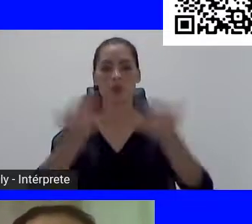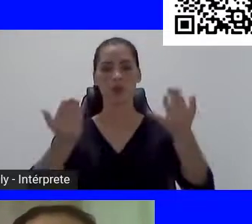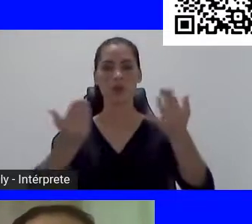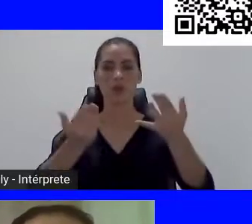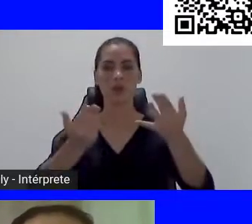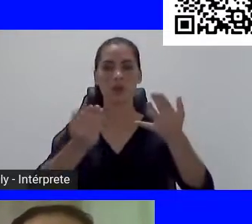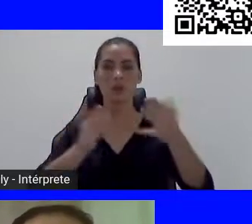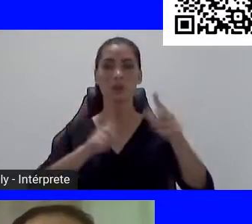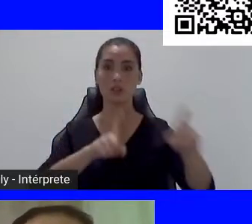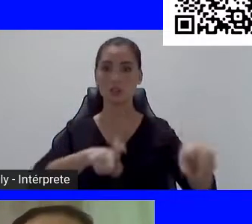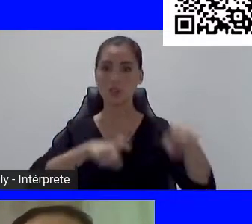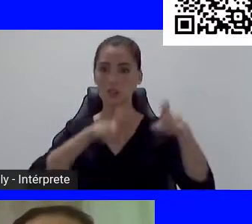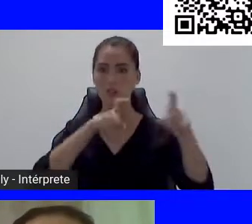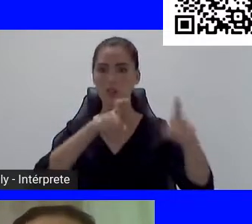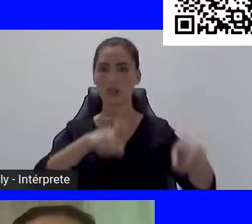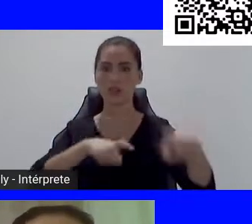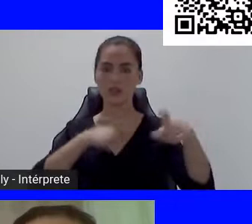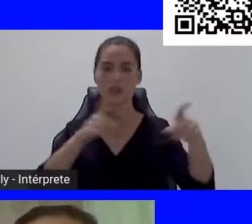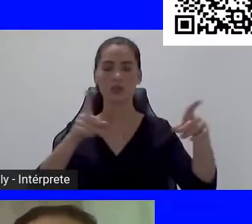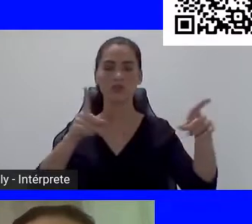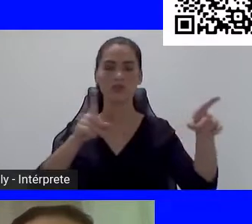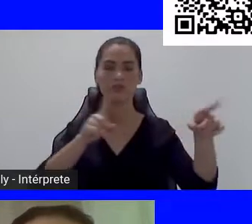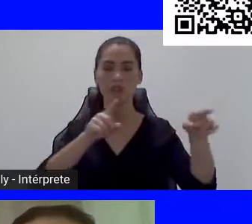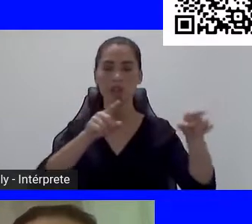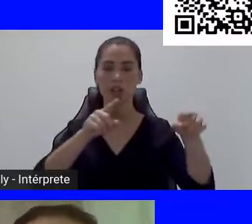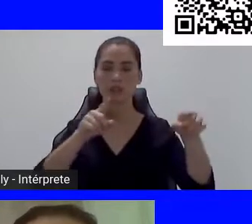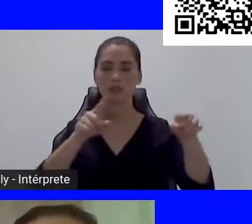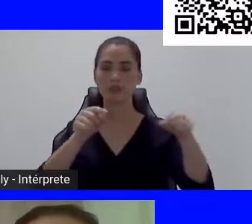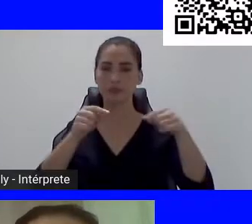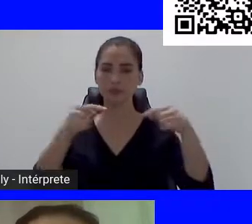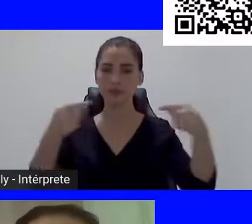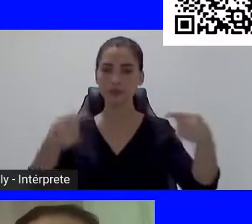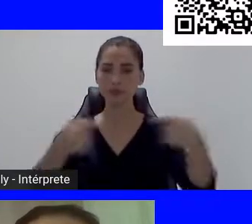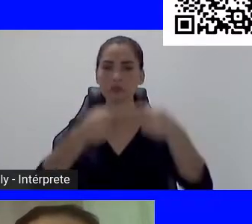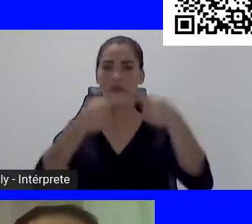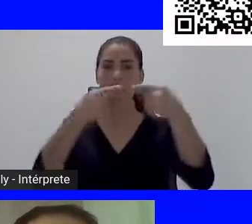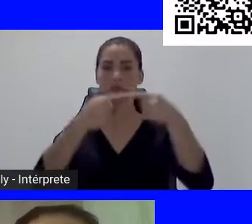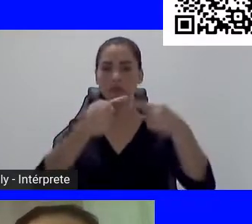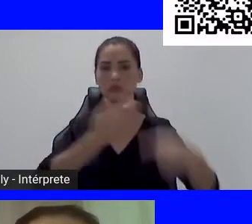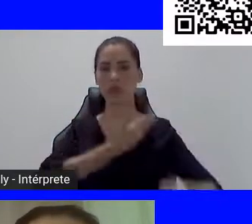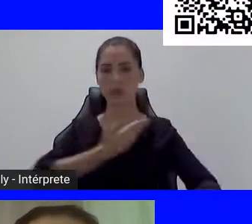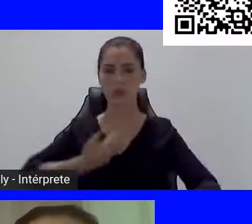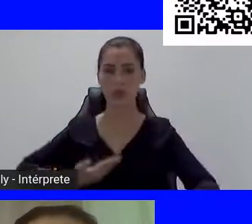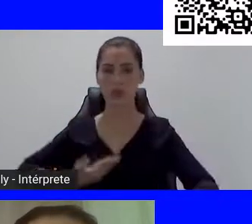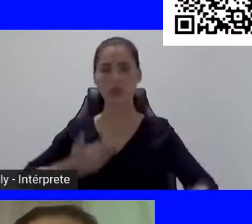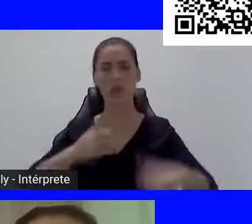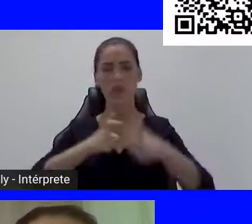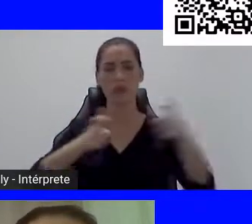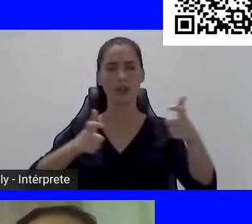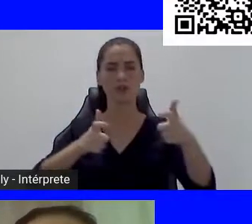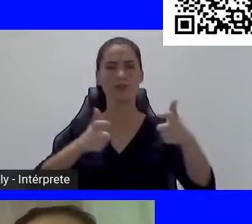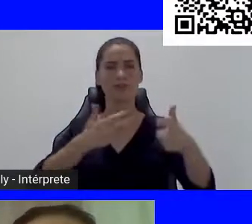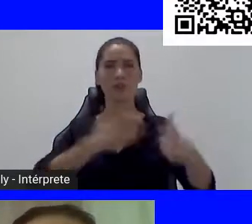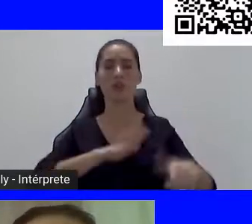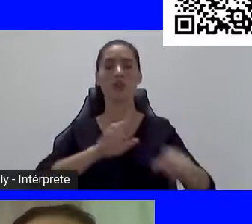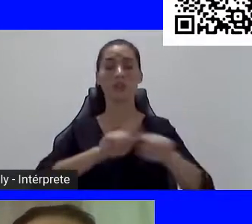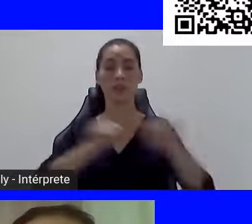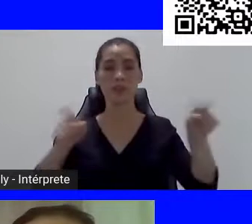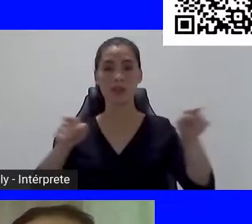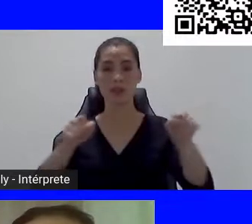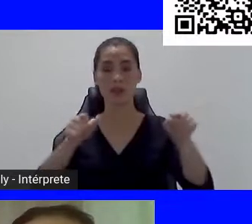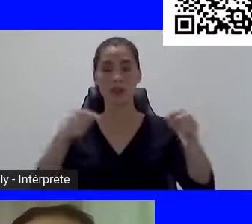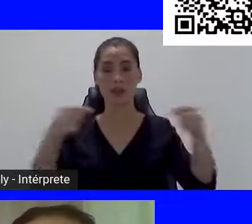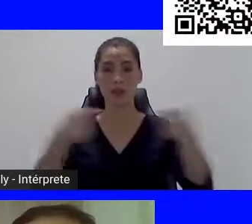estão alinhados com o governo, né, em geral estão satisfeitos, mas, por outro lado, o meio ambiente é uma das áreas assim, mais críticas,